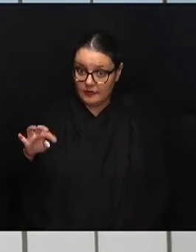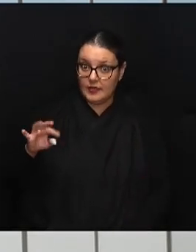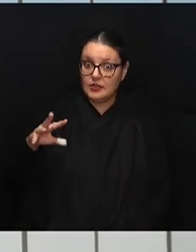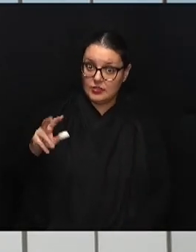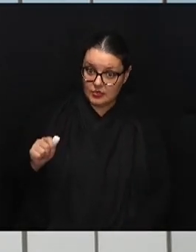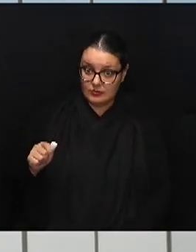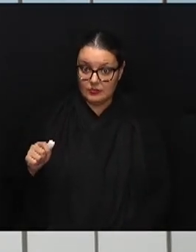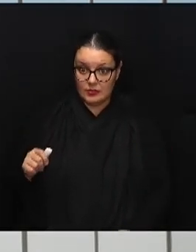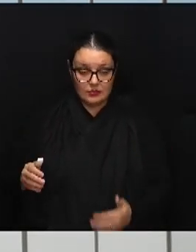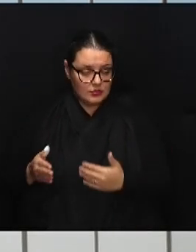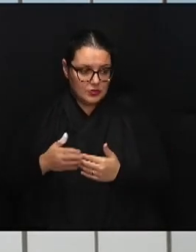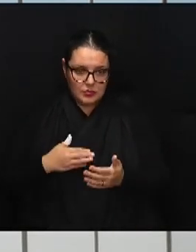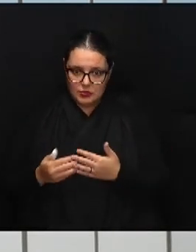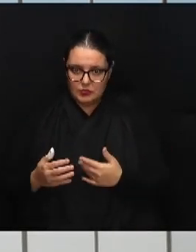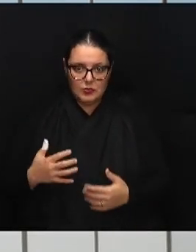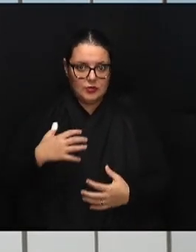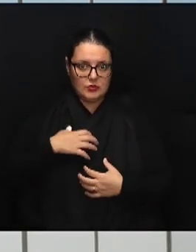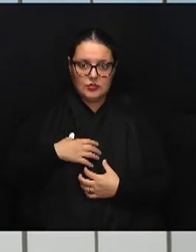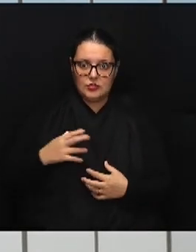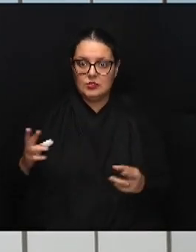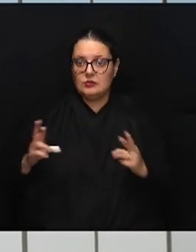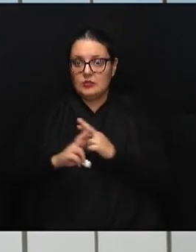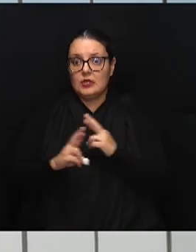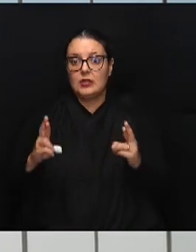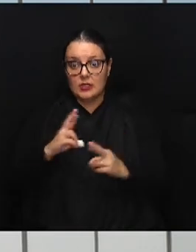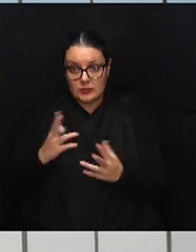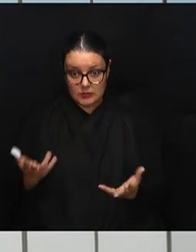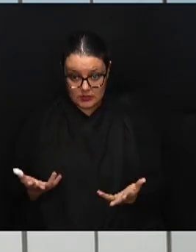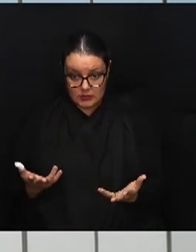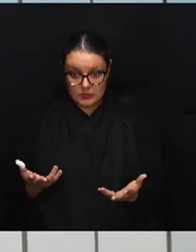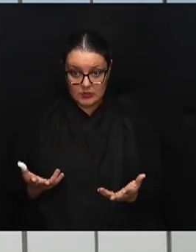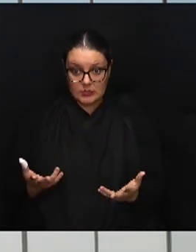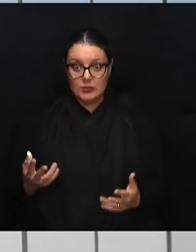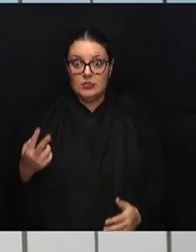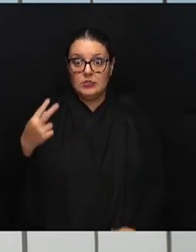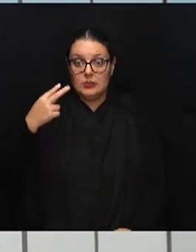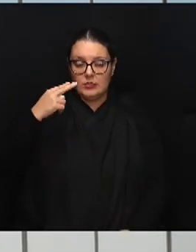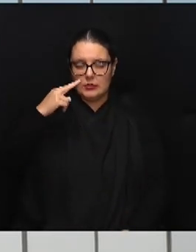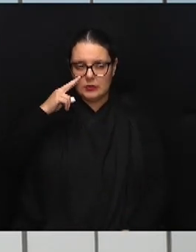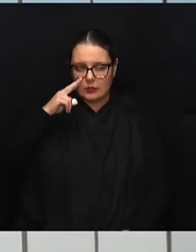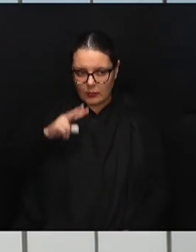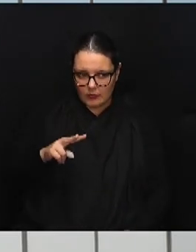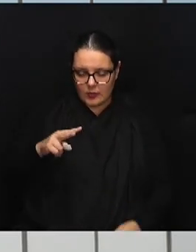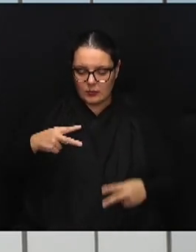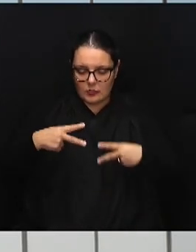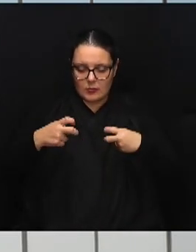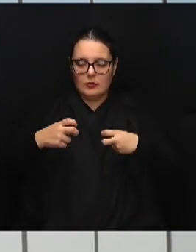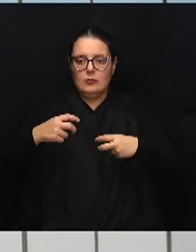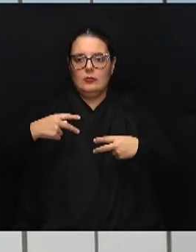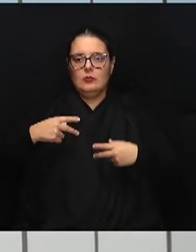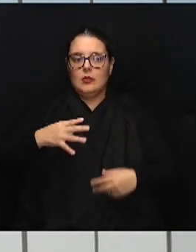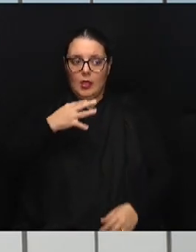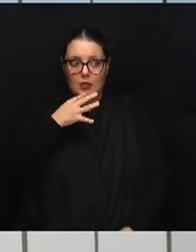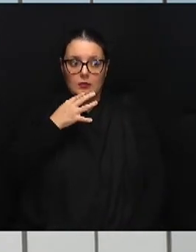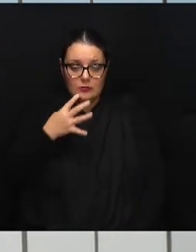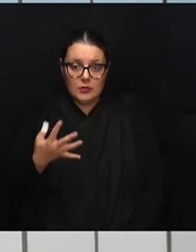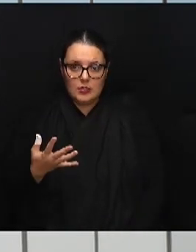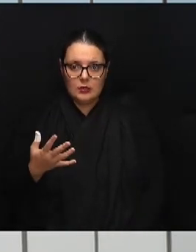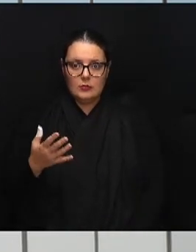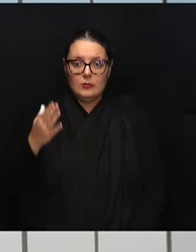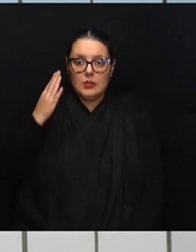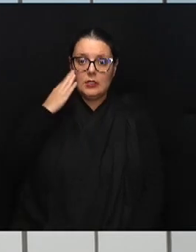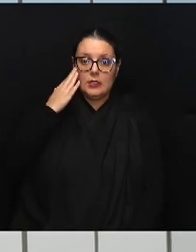qual o formato da sua relação. Então eu vejo que é uma jornada para o autoconhecimento, né? Para a gente